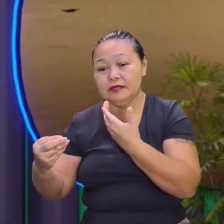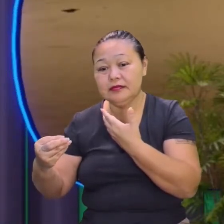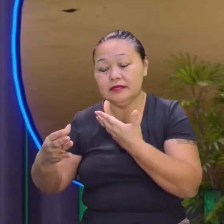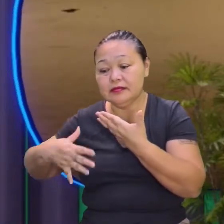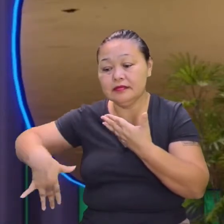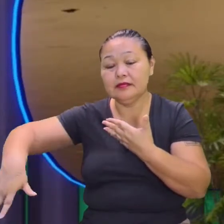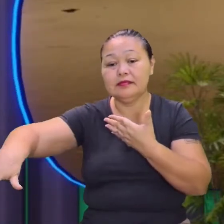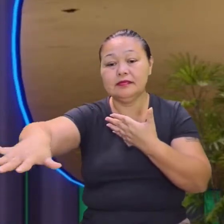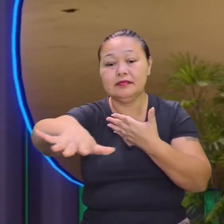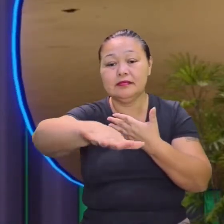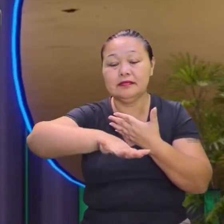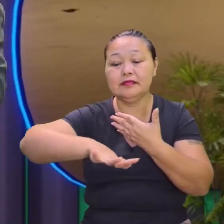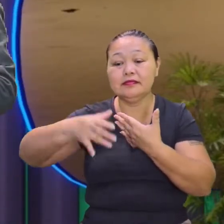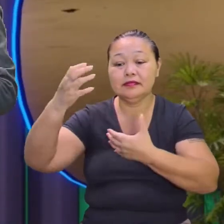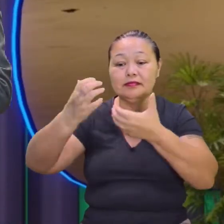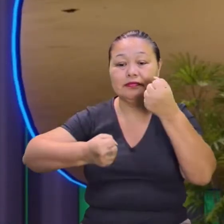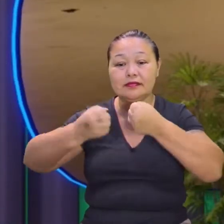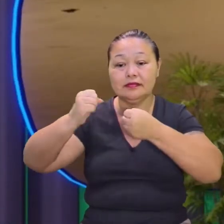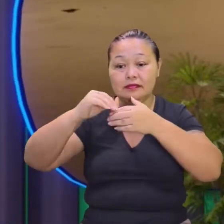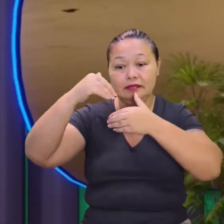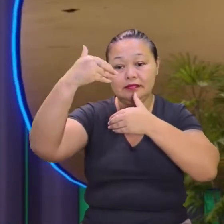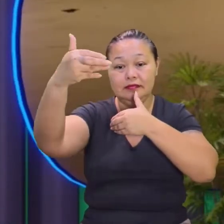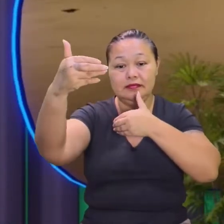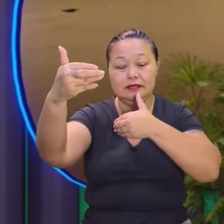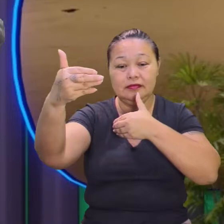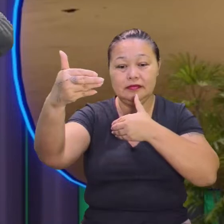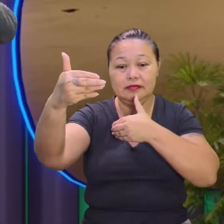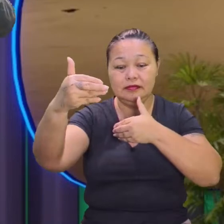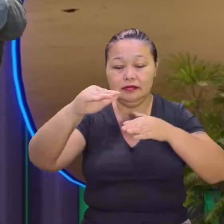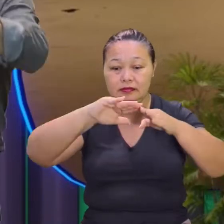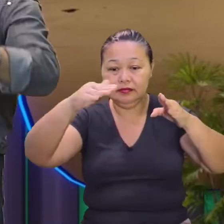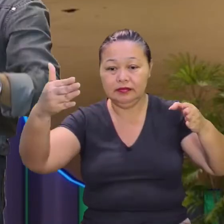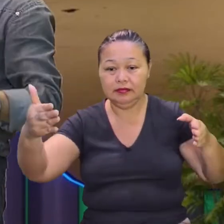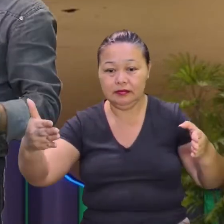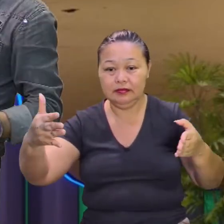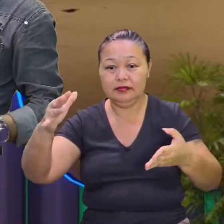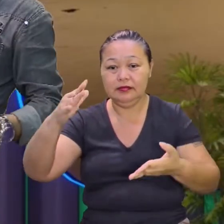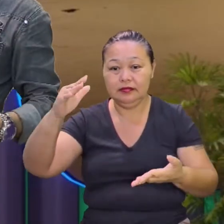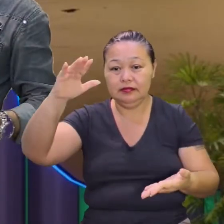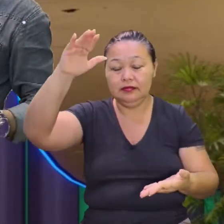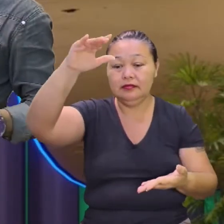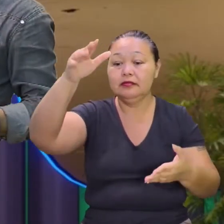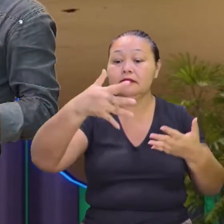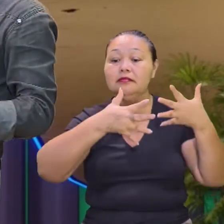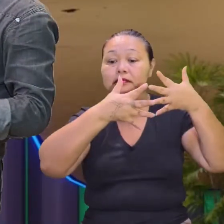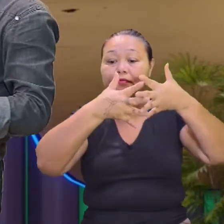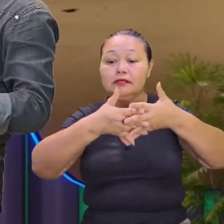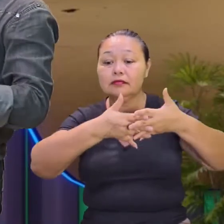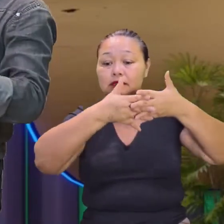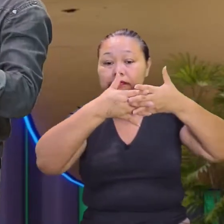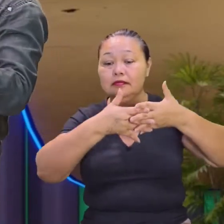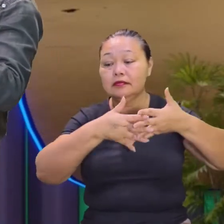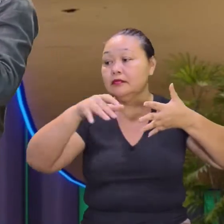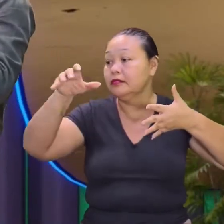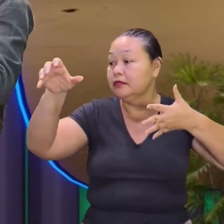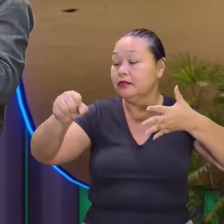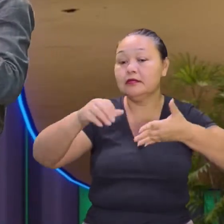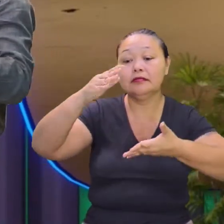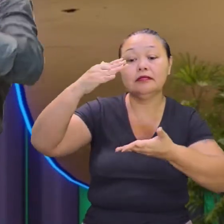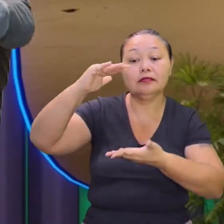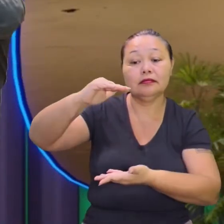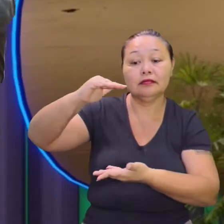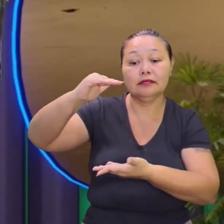aquele reservatório, né, de leite lá na frente. Um toco lá e vem passando o caminhão. Aí pega aquele